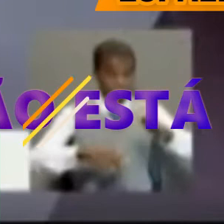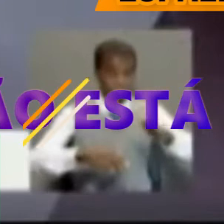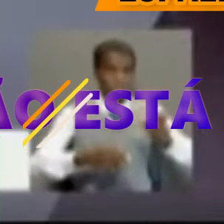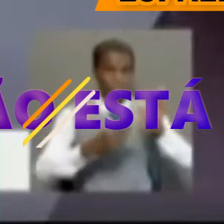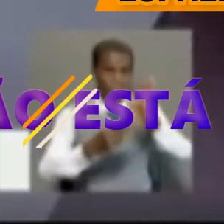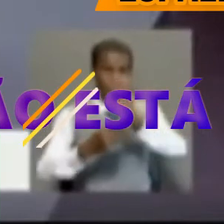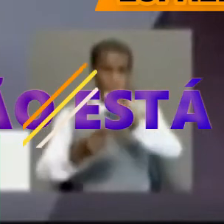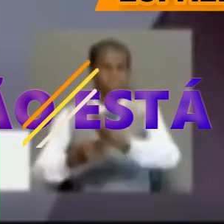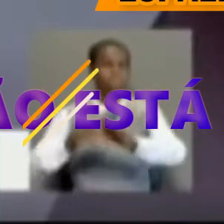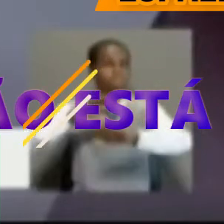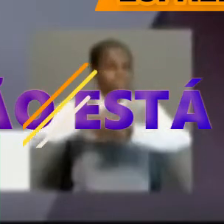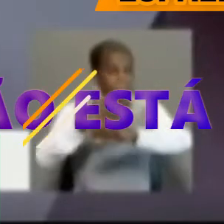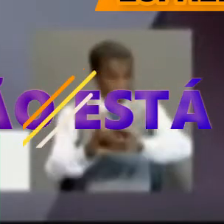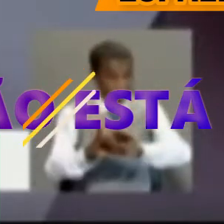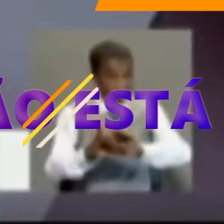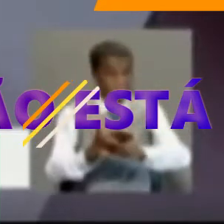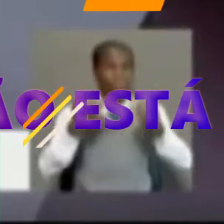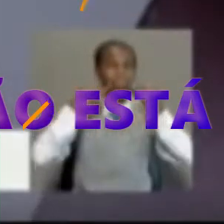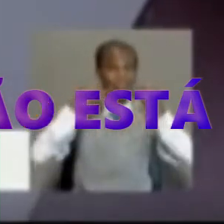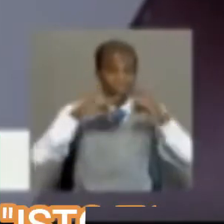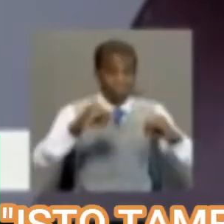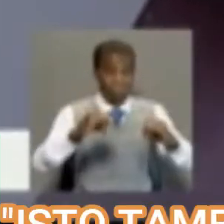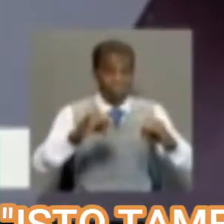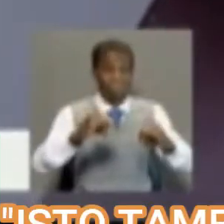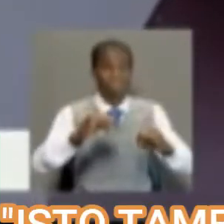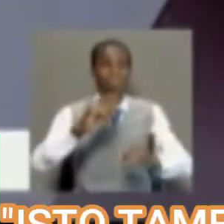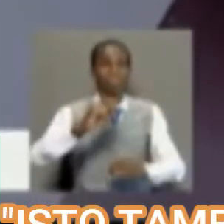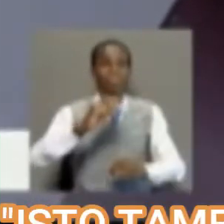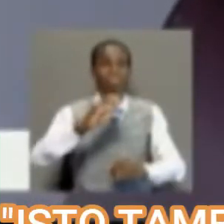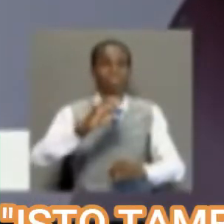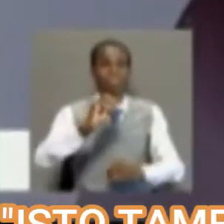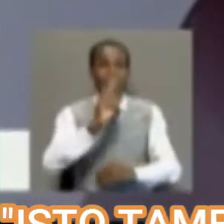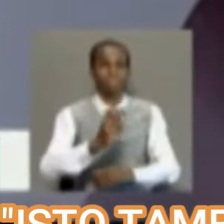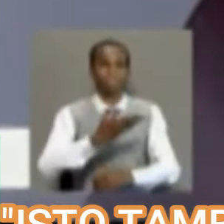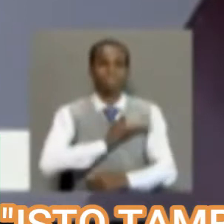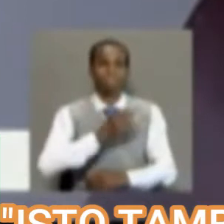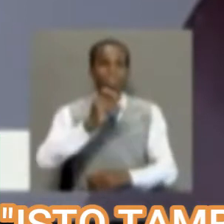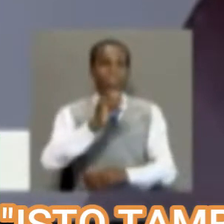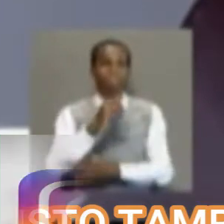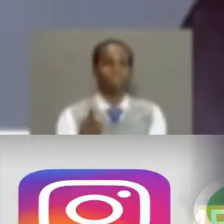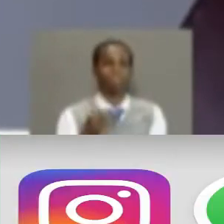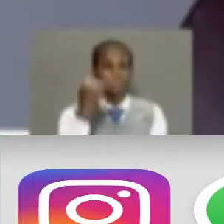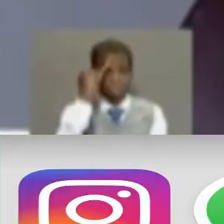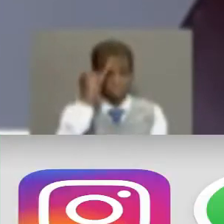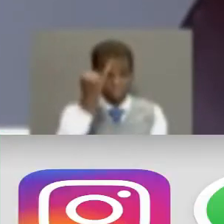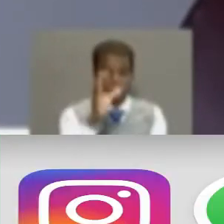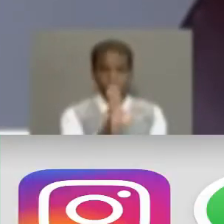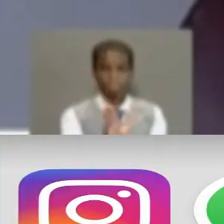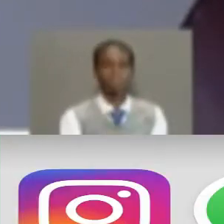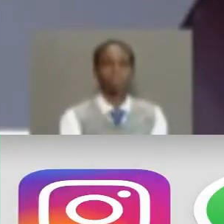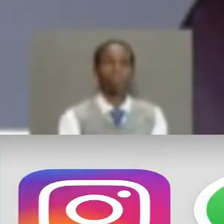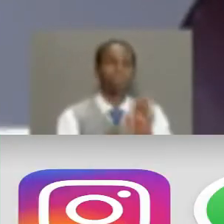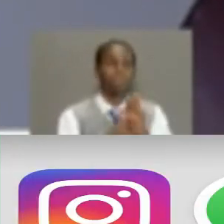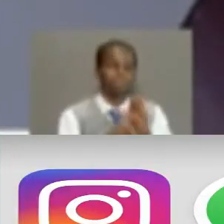tanto caos quando se queria transmitir no acórdão. Eu penso que... E quando abordamos sobre a